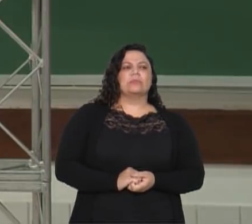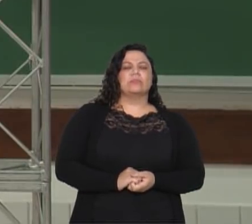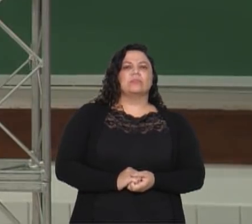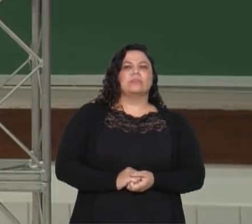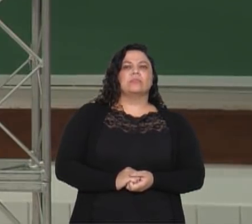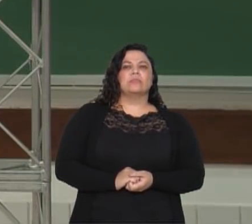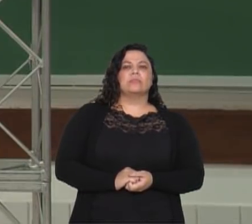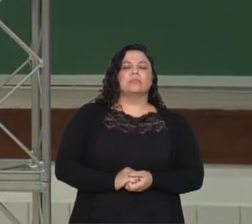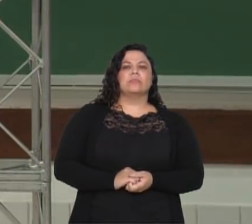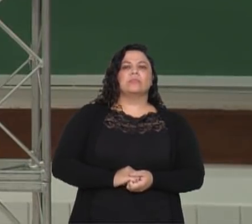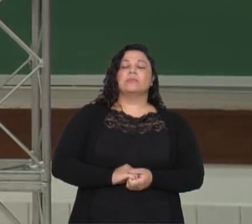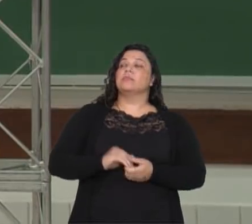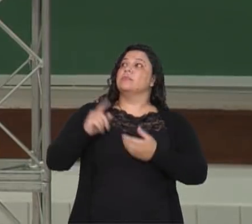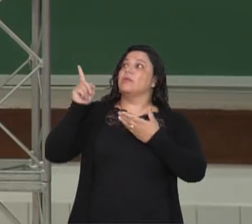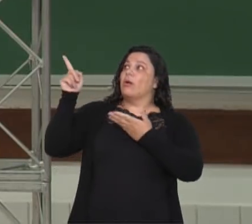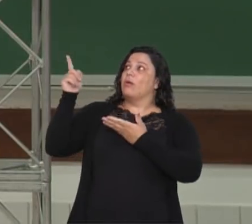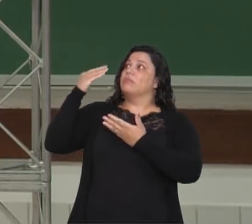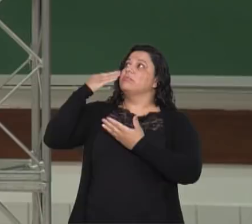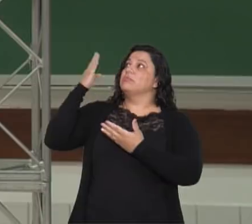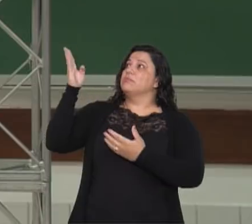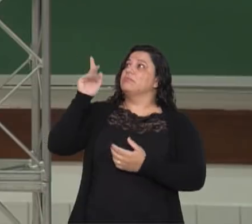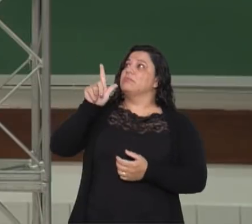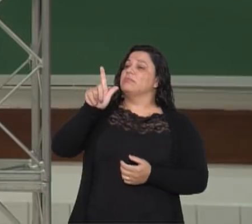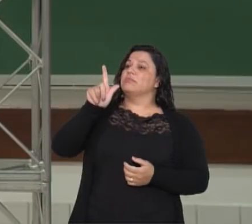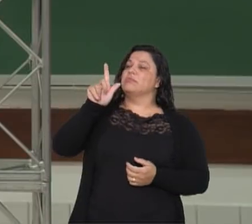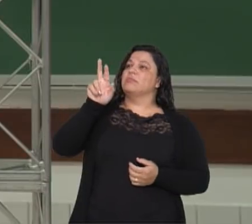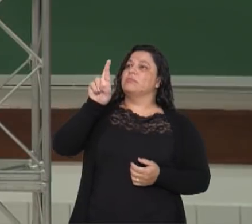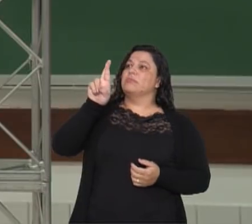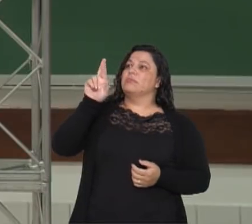Um som mais grave seria isso daqui.